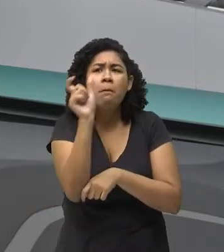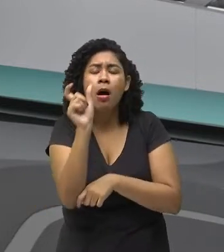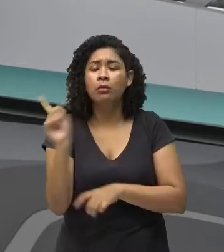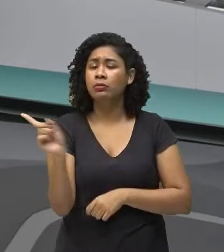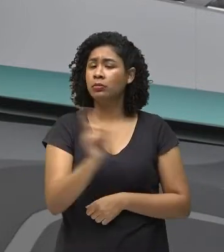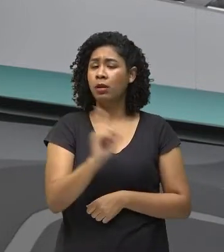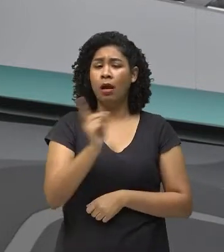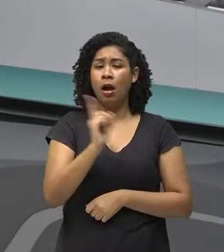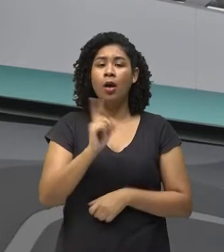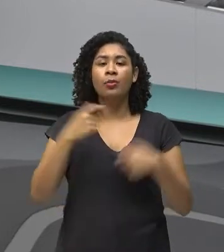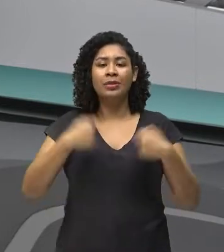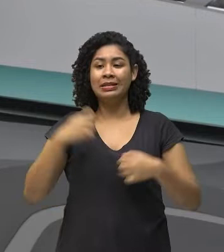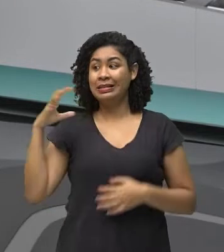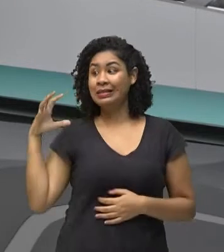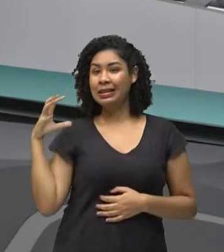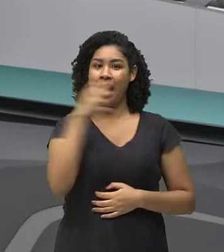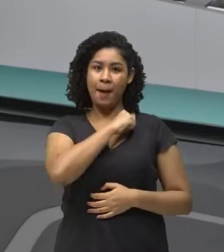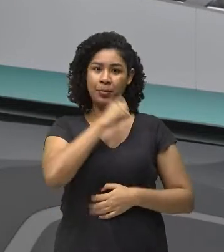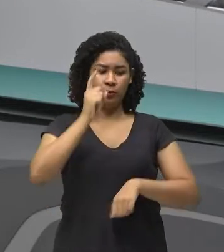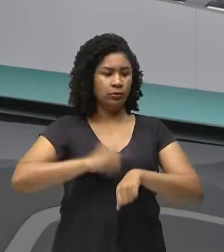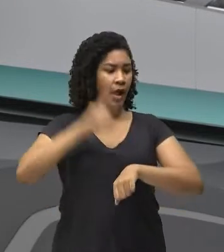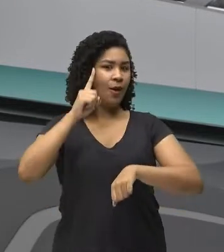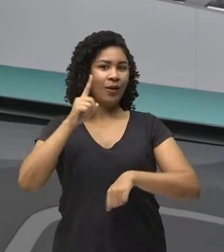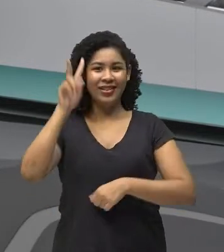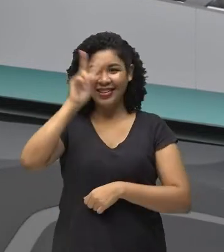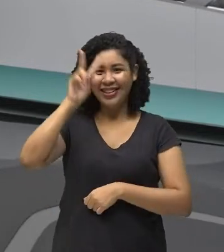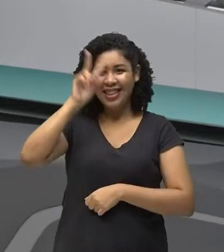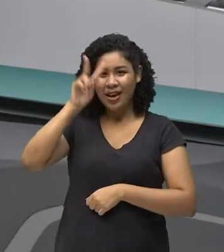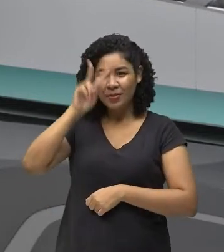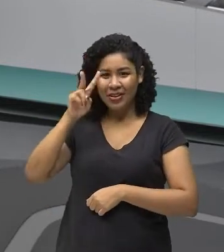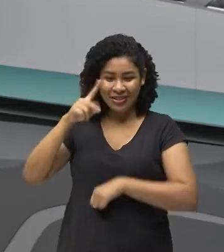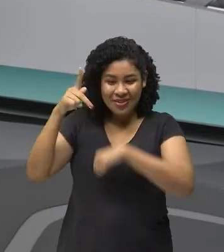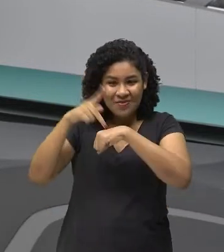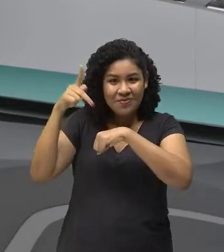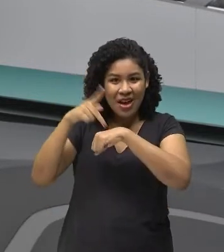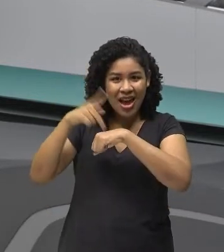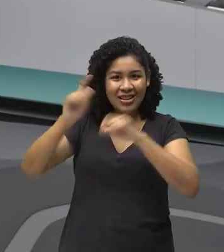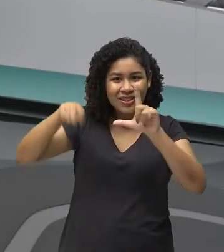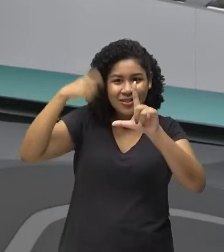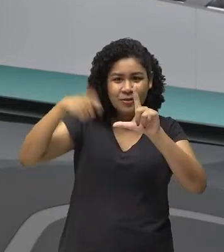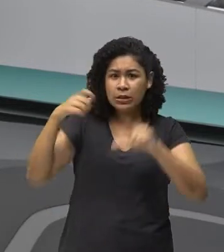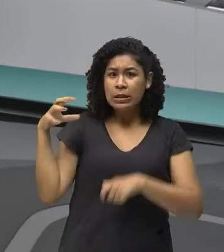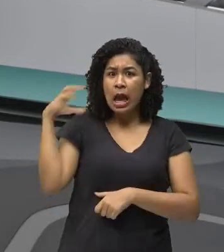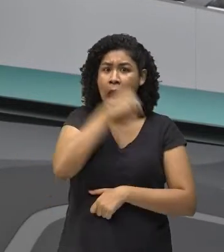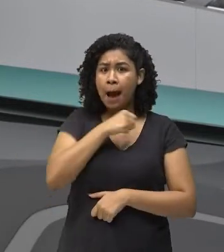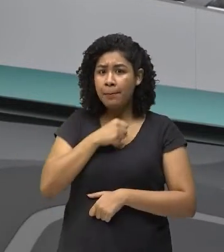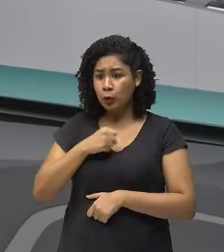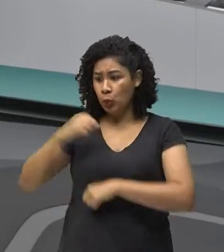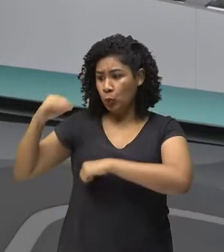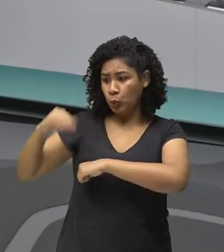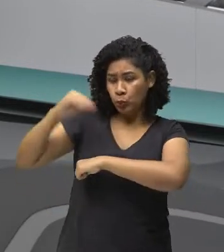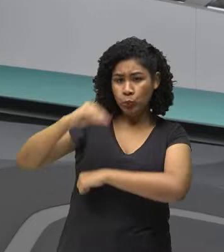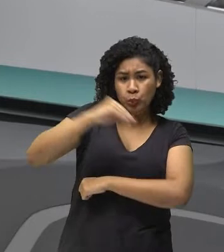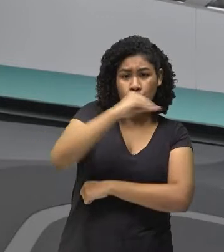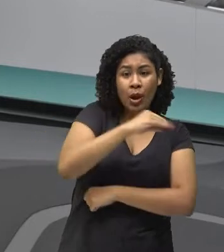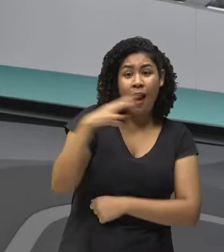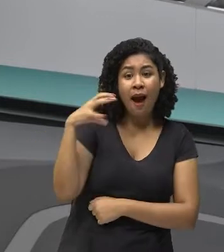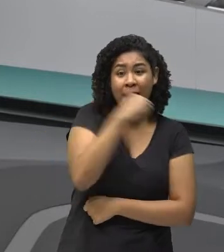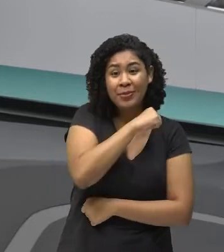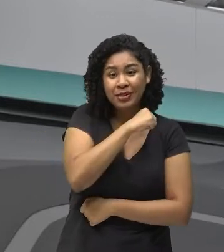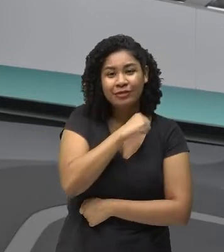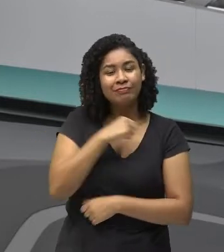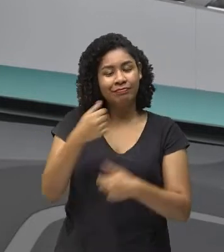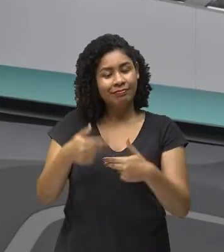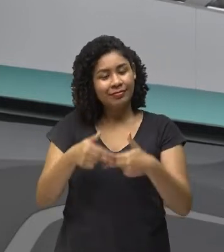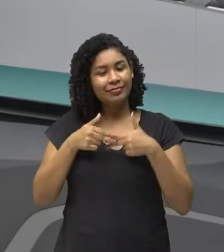Leitura 3 a 4 vezes mais rápida. Lembra da pedrinha que vai quicando assim, ó? É só para pegar a ideia principal. Tudo bem? O